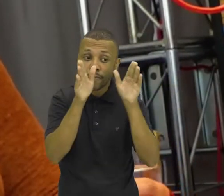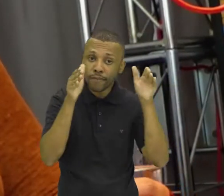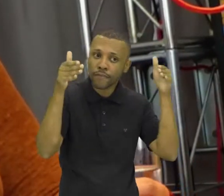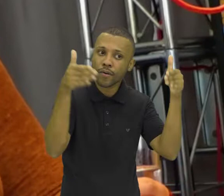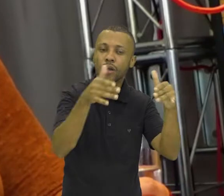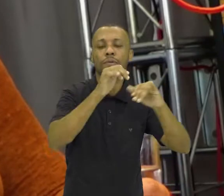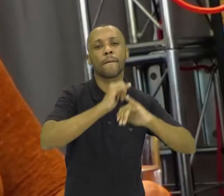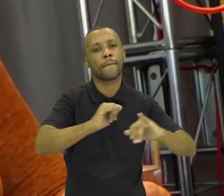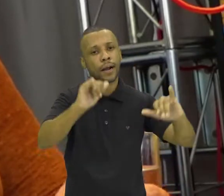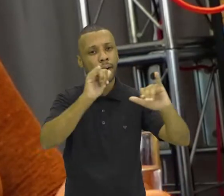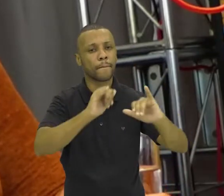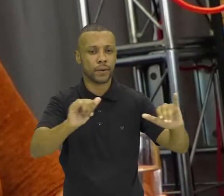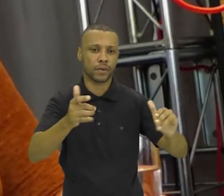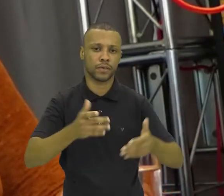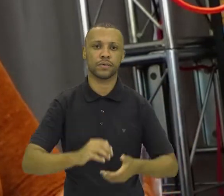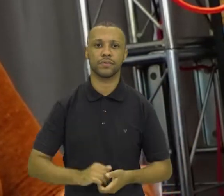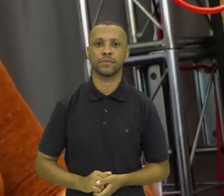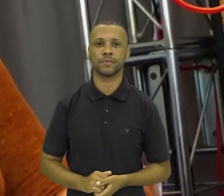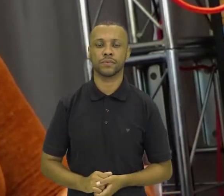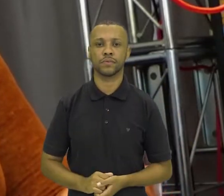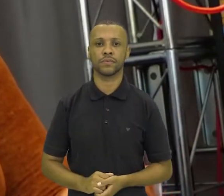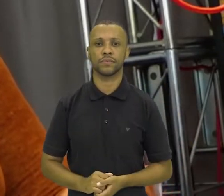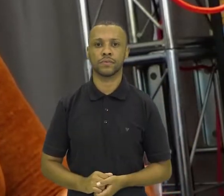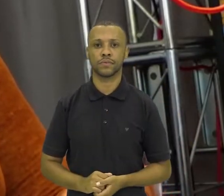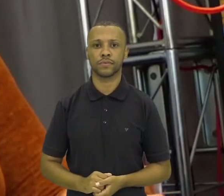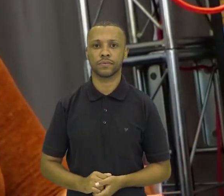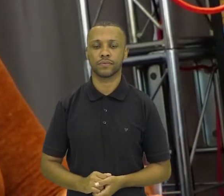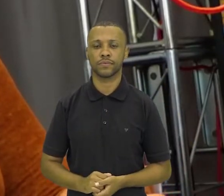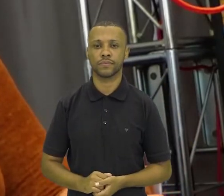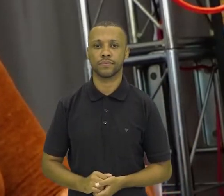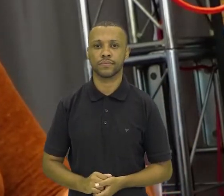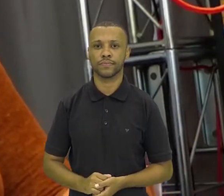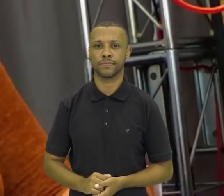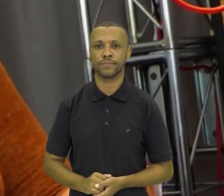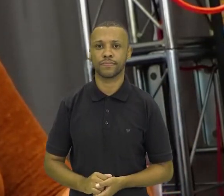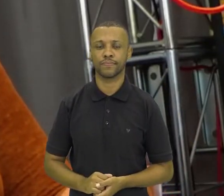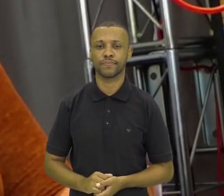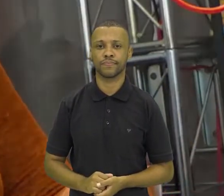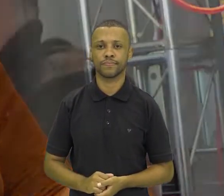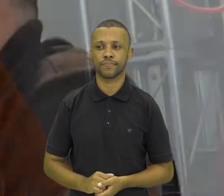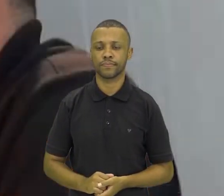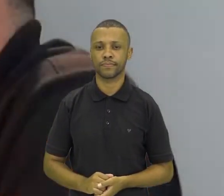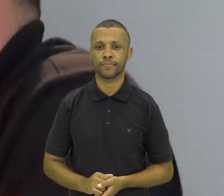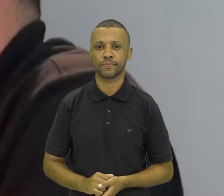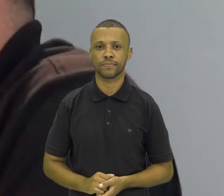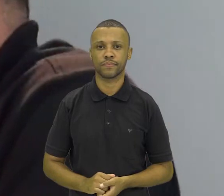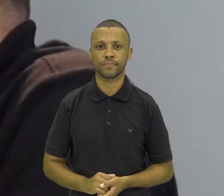para a campanha, né? De prevenção. Um novo slogan, uma